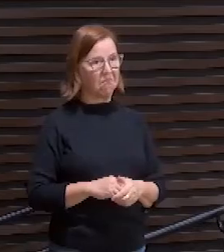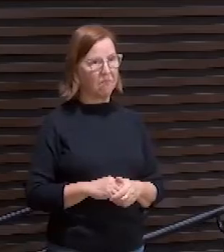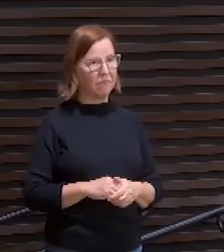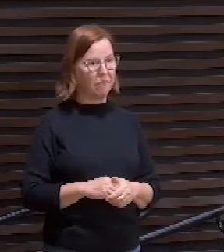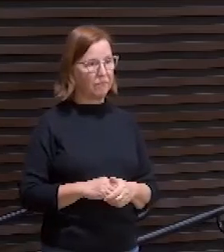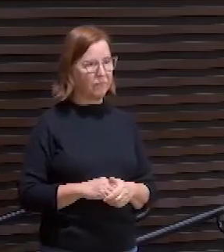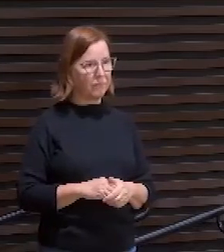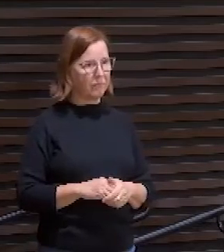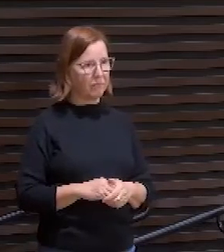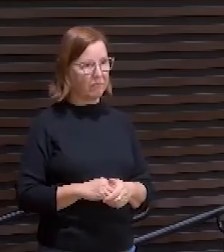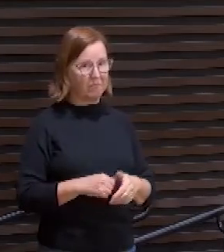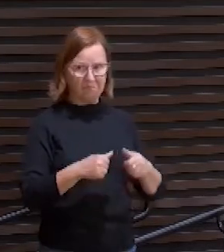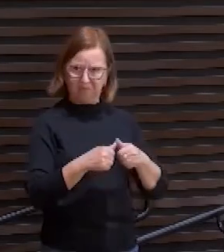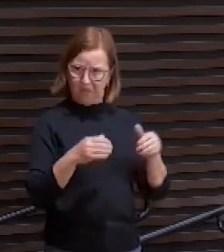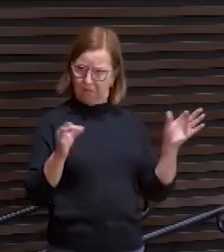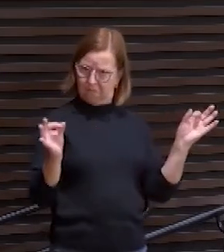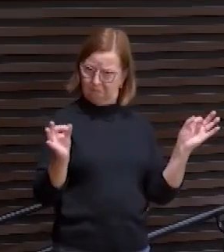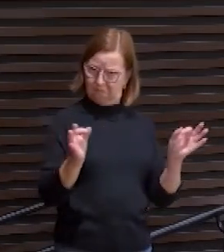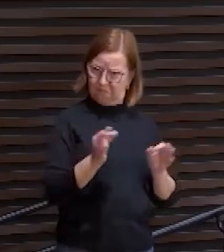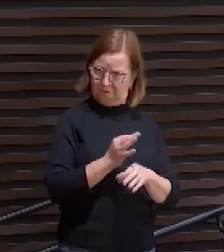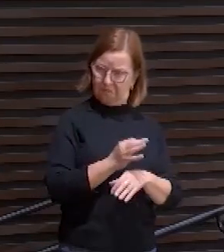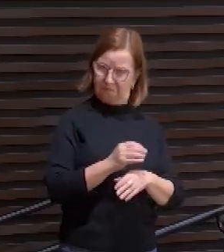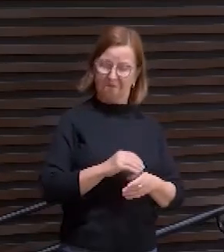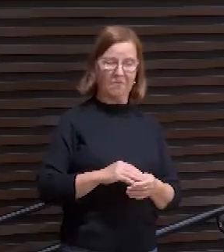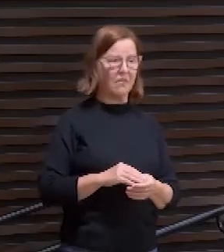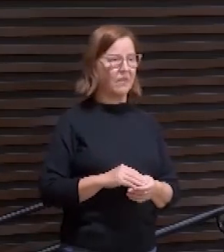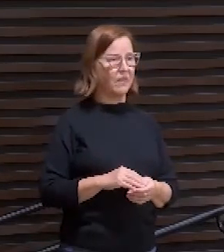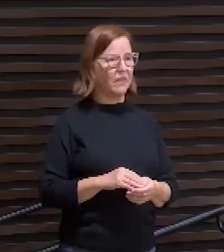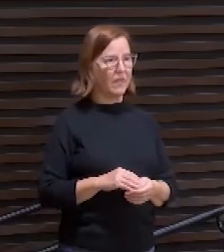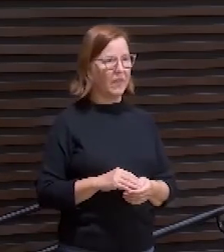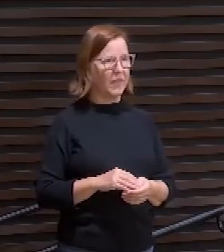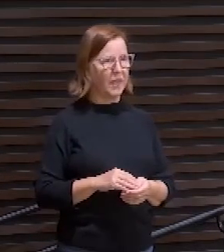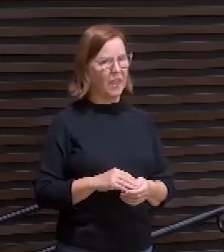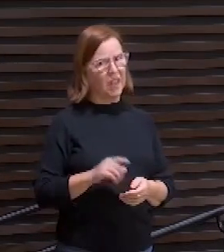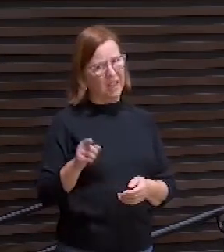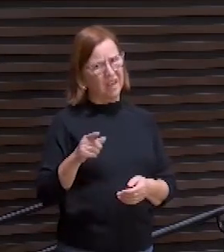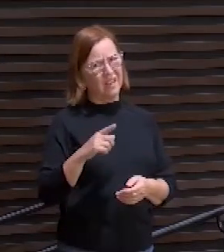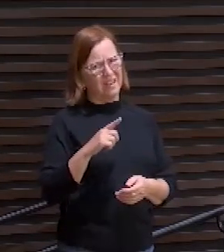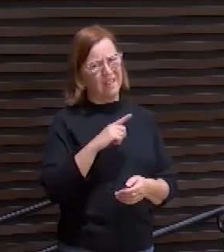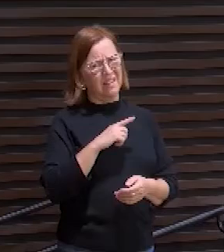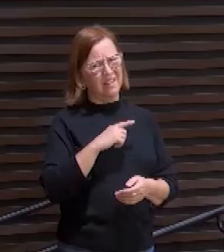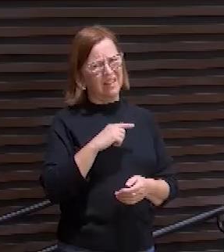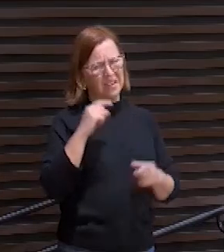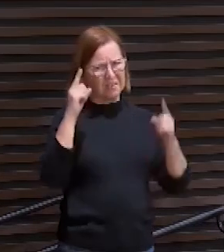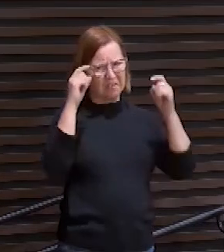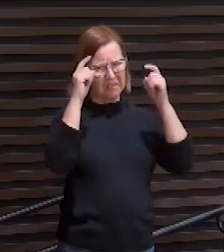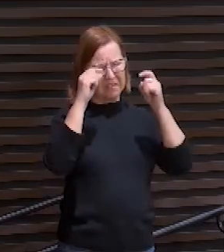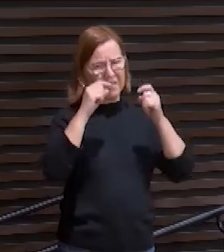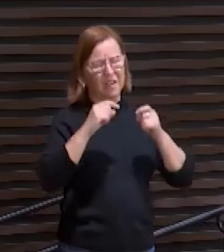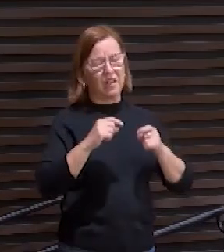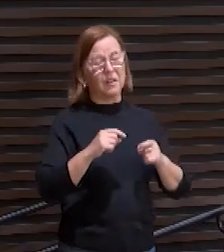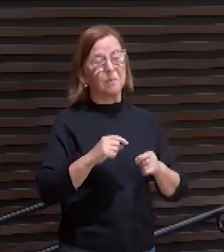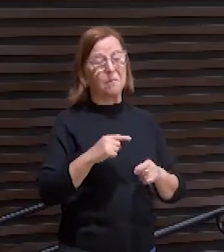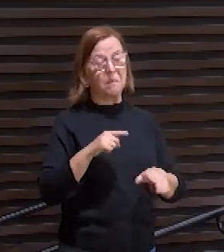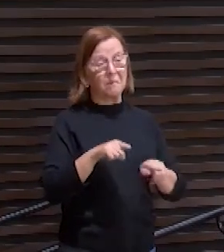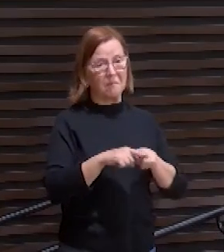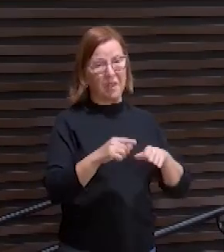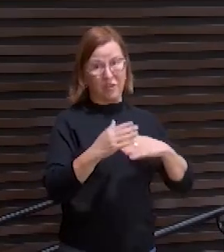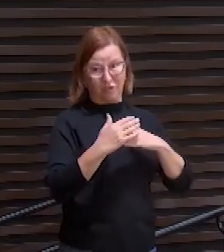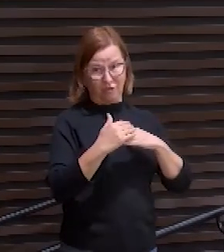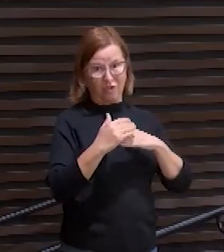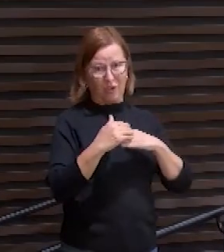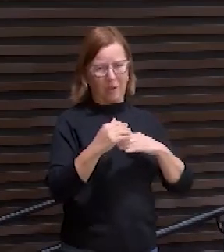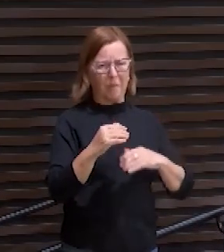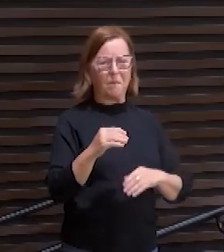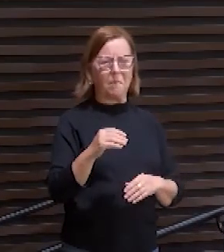Esse aqui está prontinho, vou chamá-lo, ele está com alguma dificuldade, vou chamá-lo aqui à frente, nós vamos fazer uma oração,